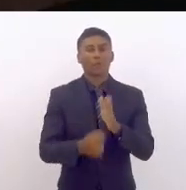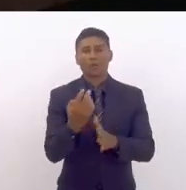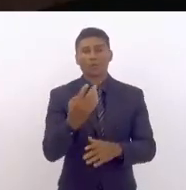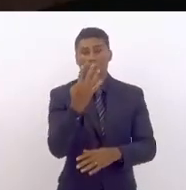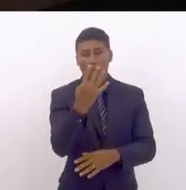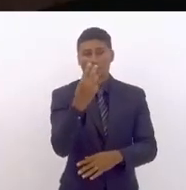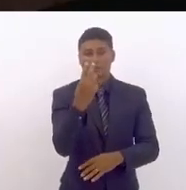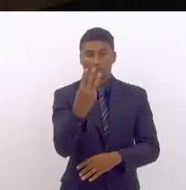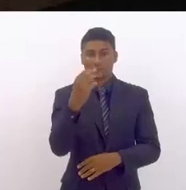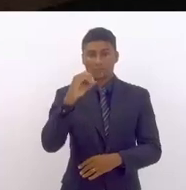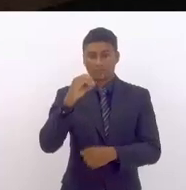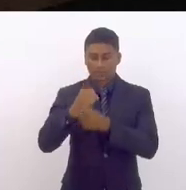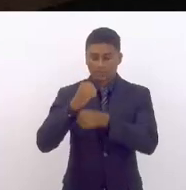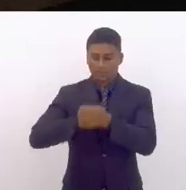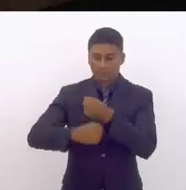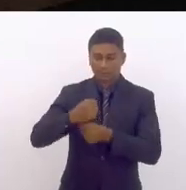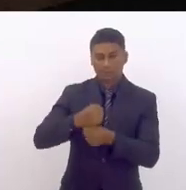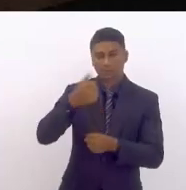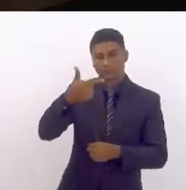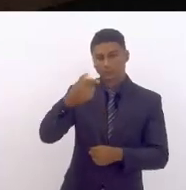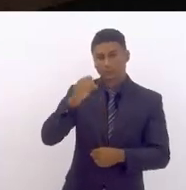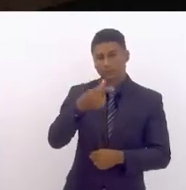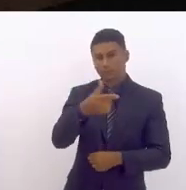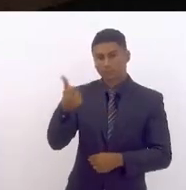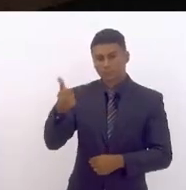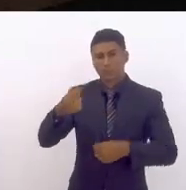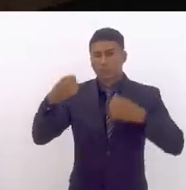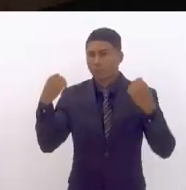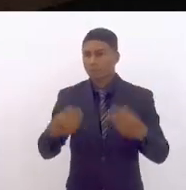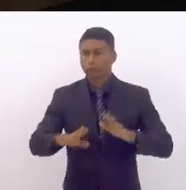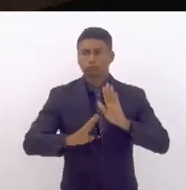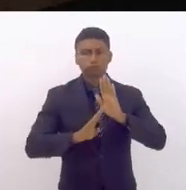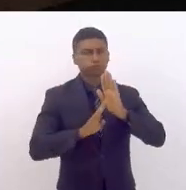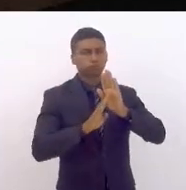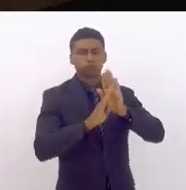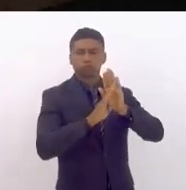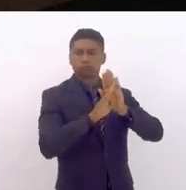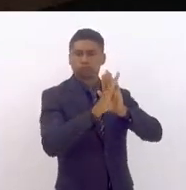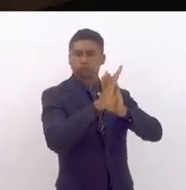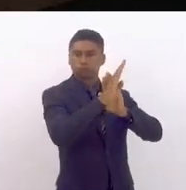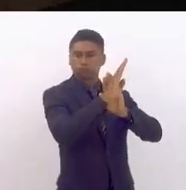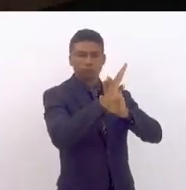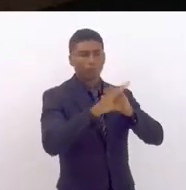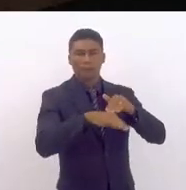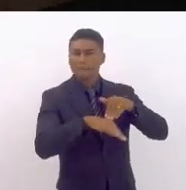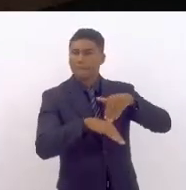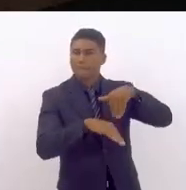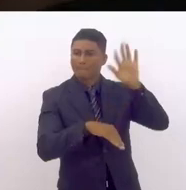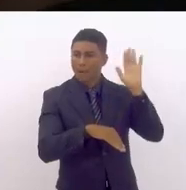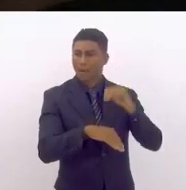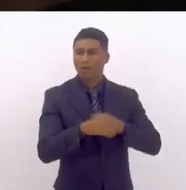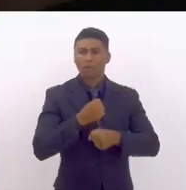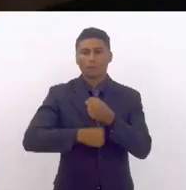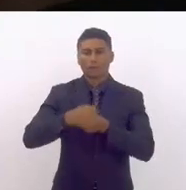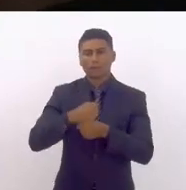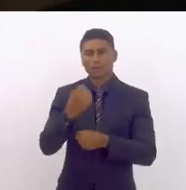em 2021, o maior número desde que foi iniciado esse levantamento na década de